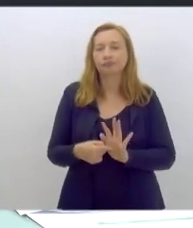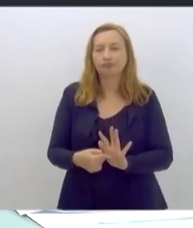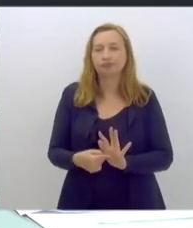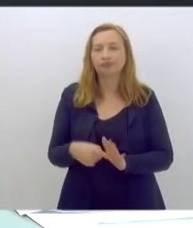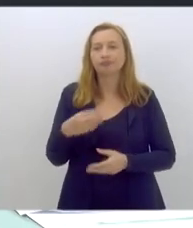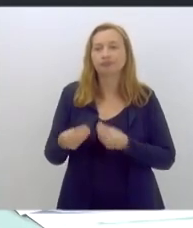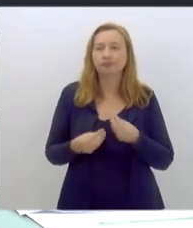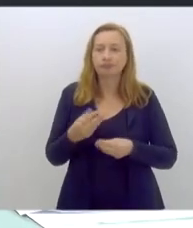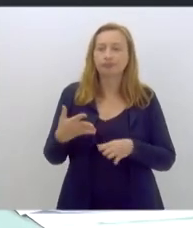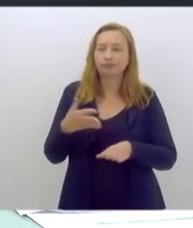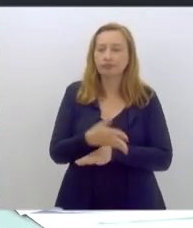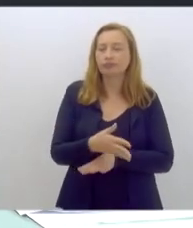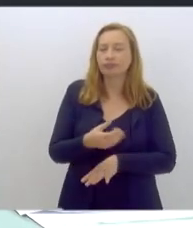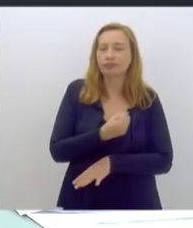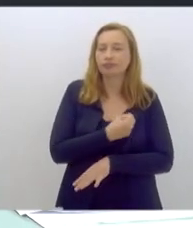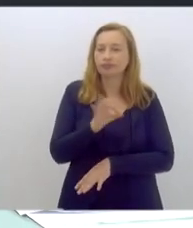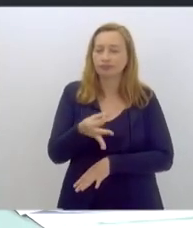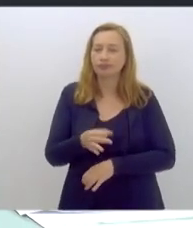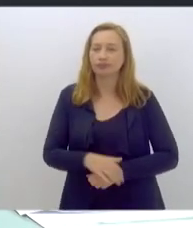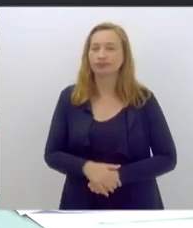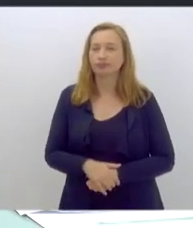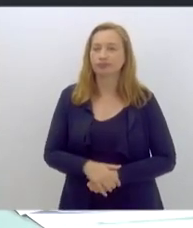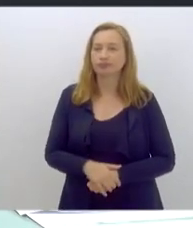de como chega esse número